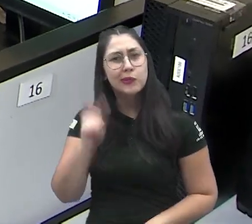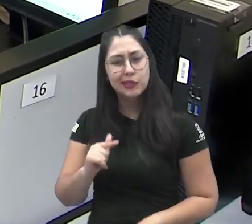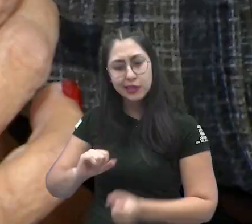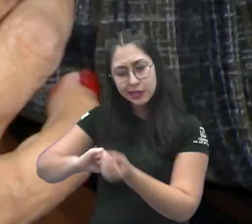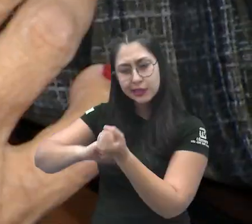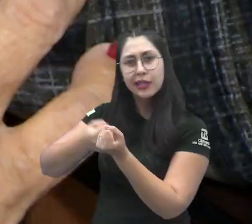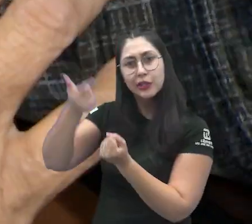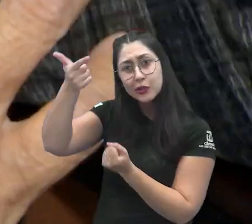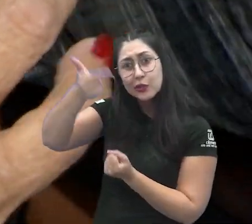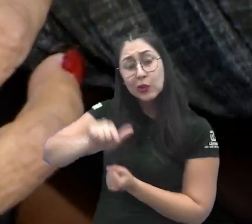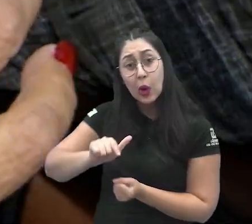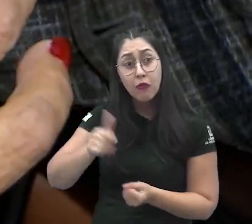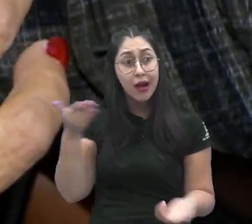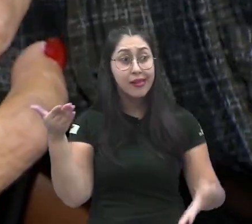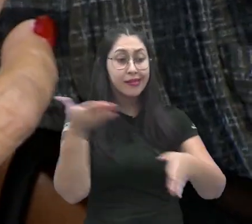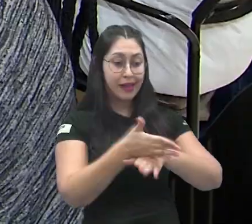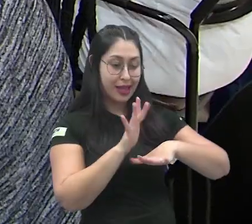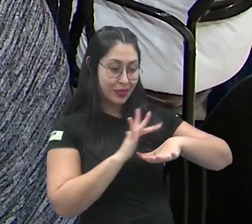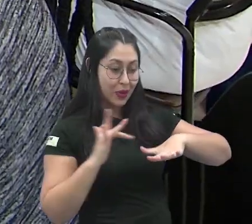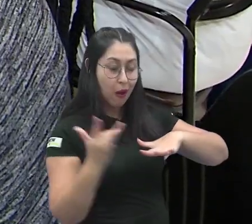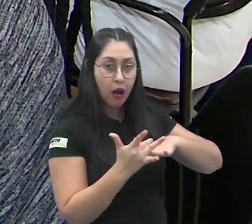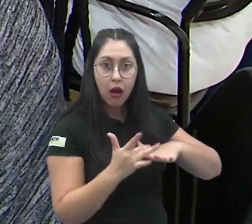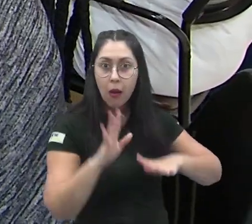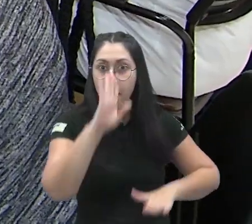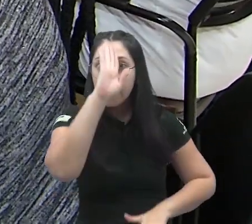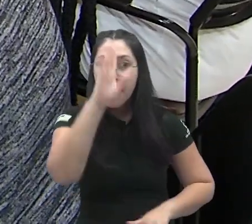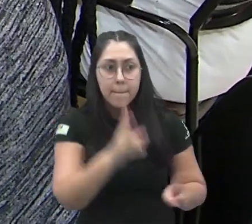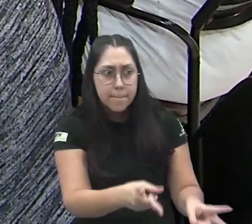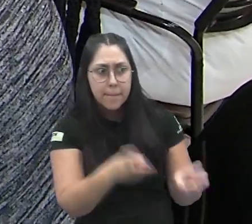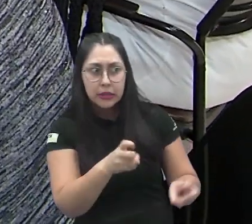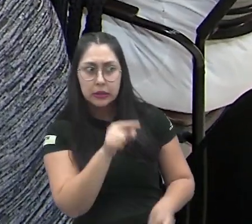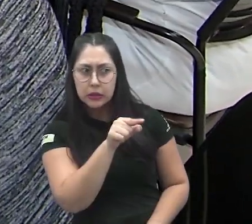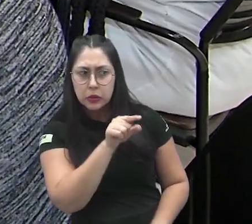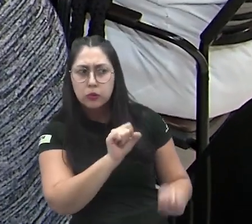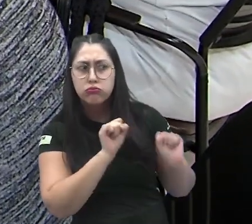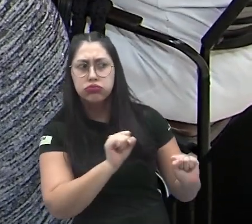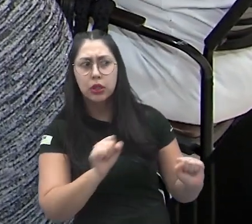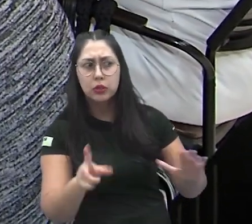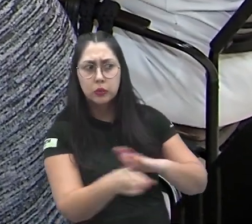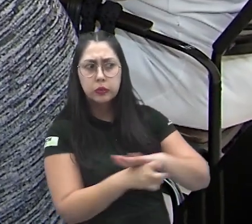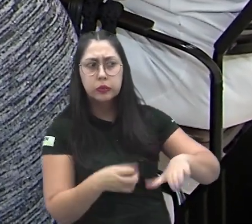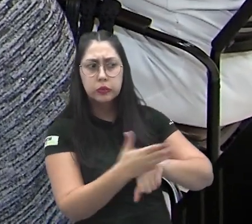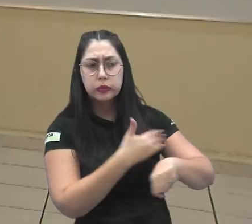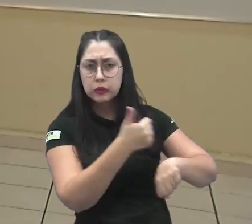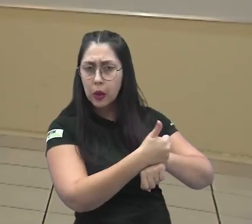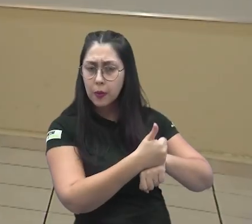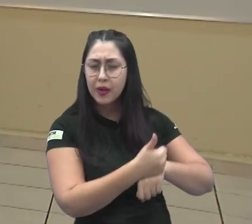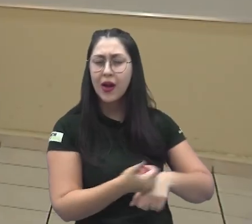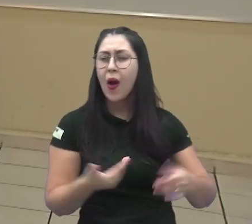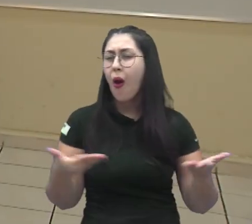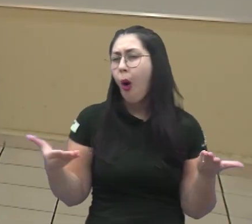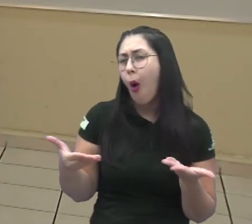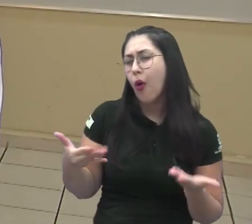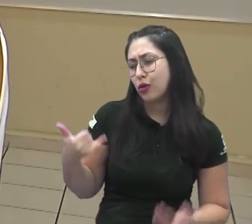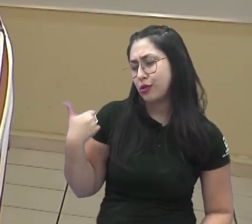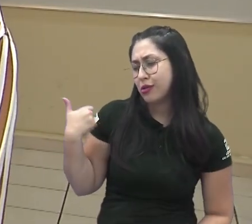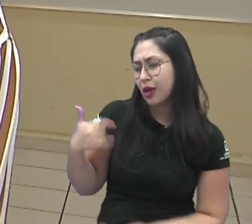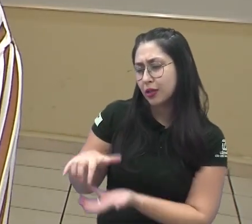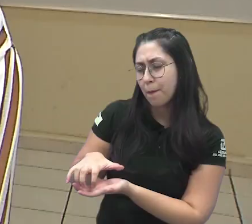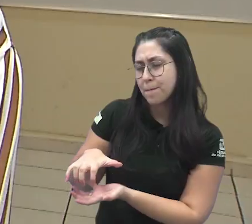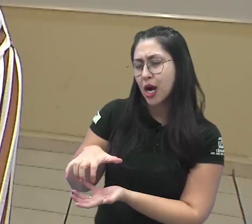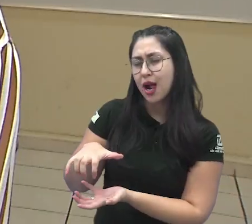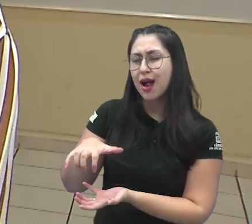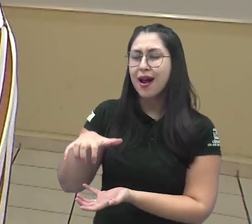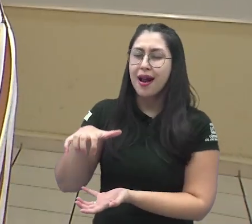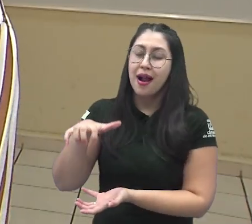de senhas, acesso às redes sociais e, principalmente, identificar possíveis golpes. Hoje, com a questão da longevidade,